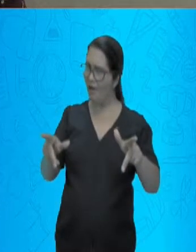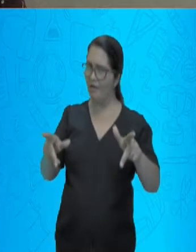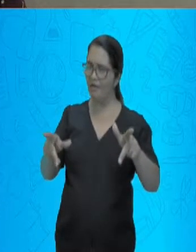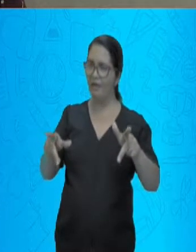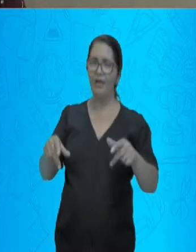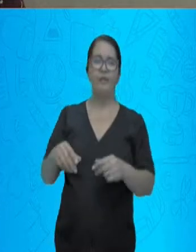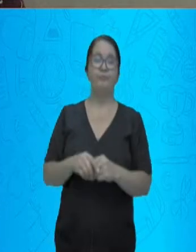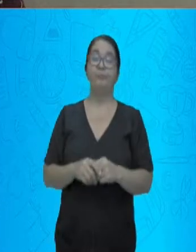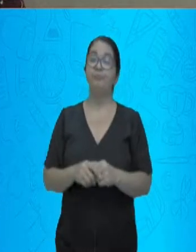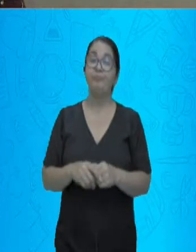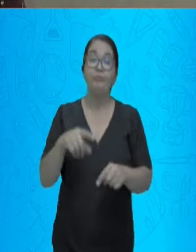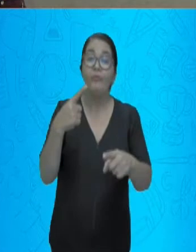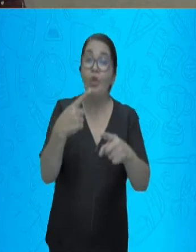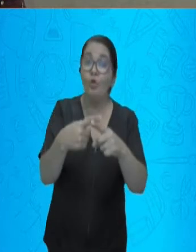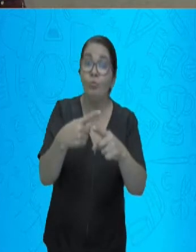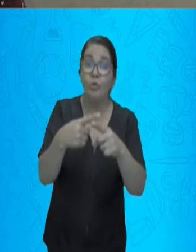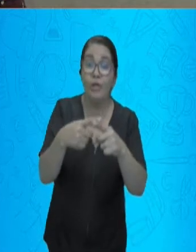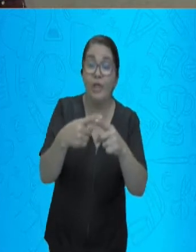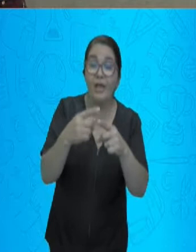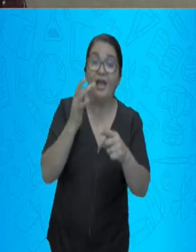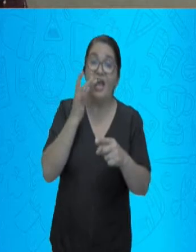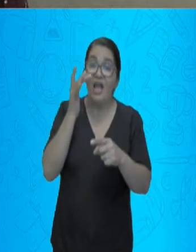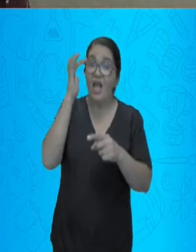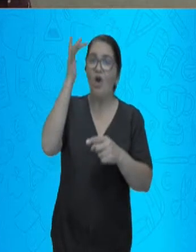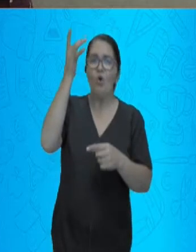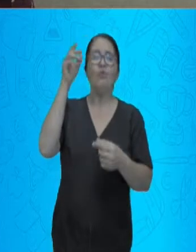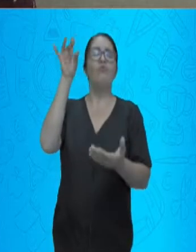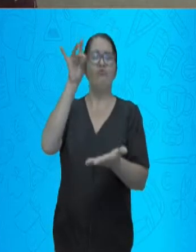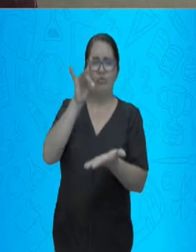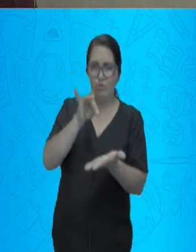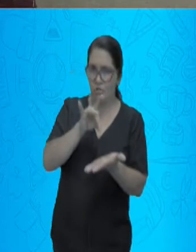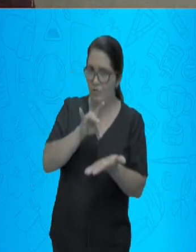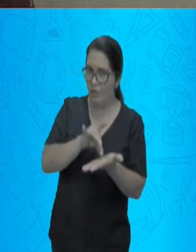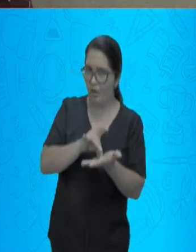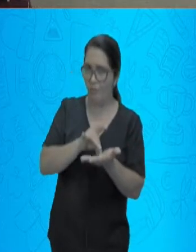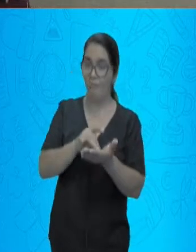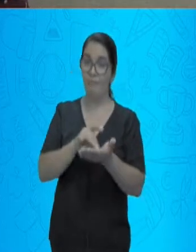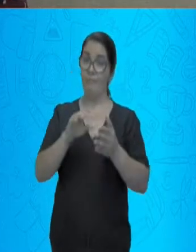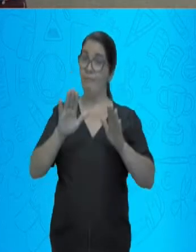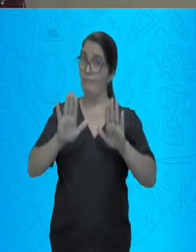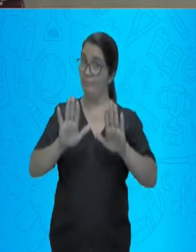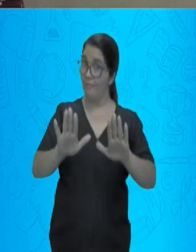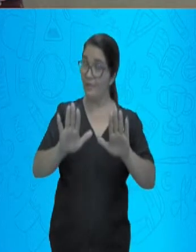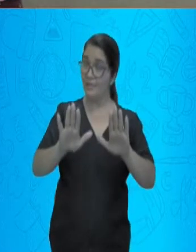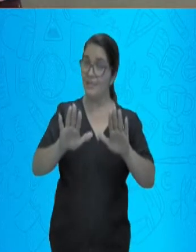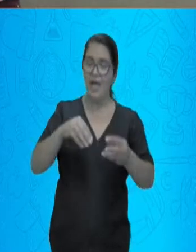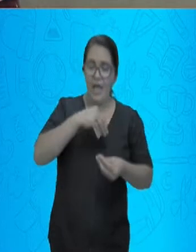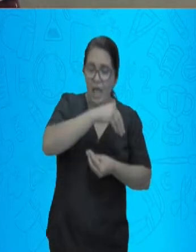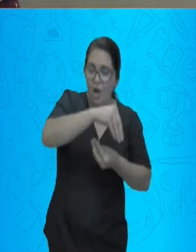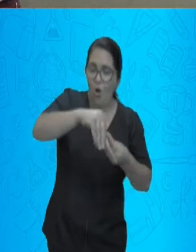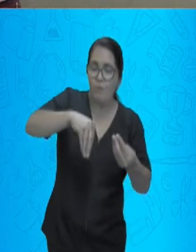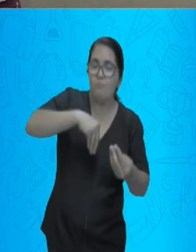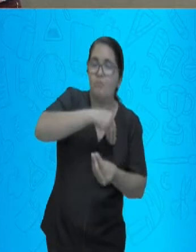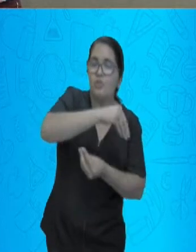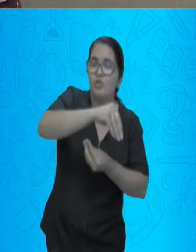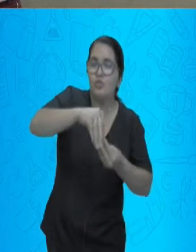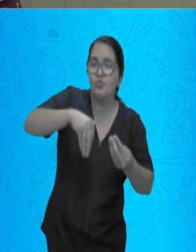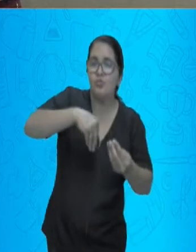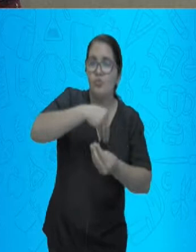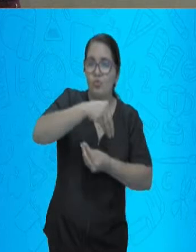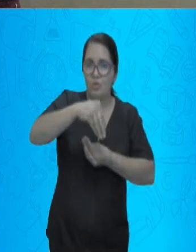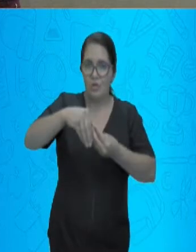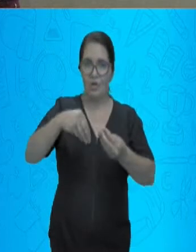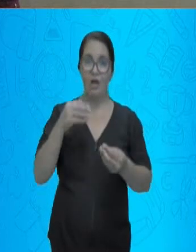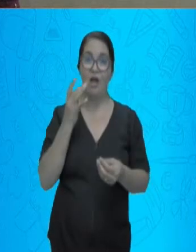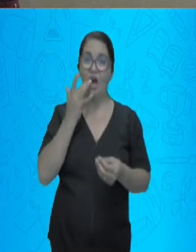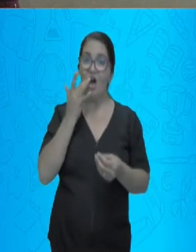não. É ouro, tem ouro, tá certo? Mas quando eu falo em substância ouro,